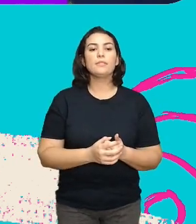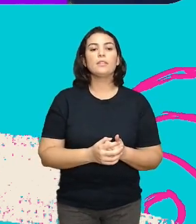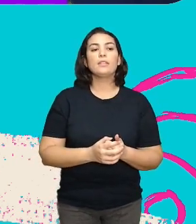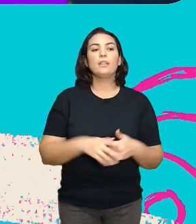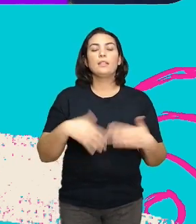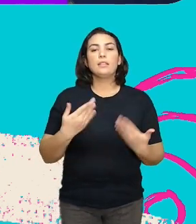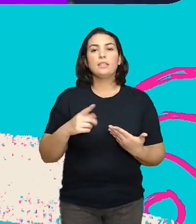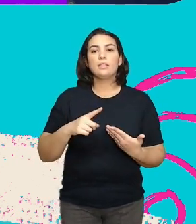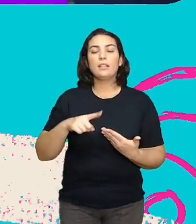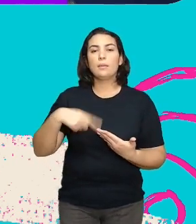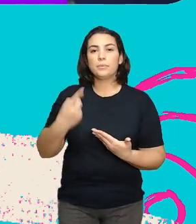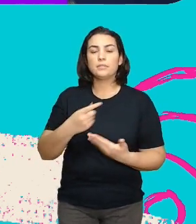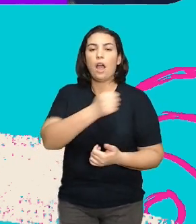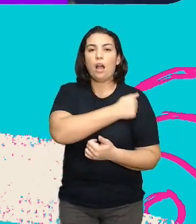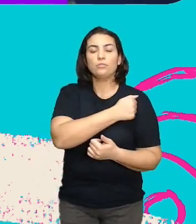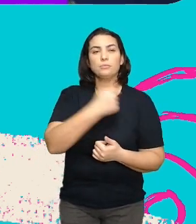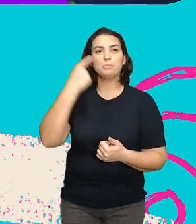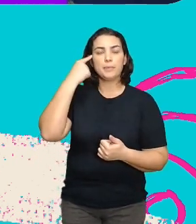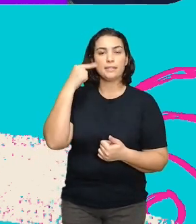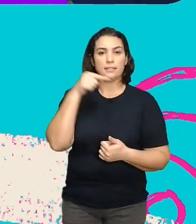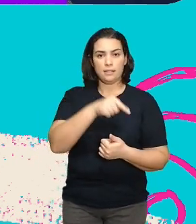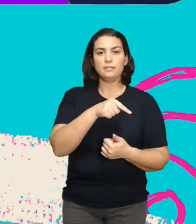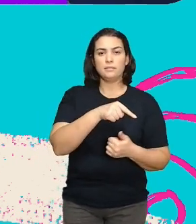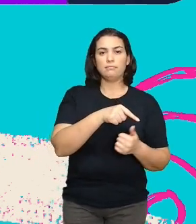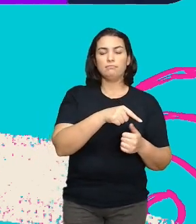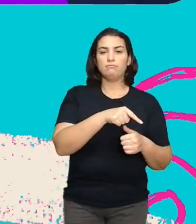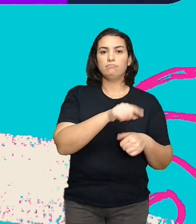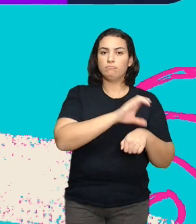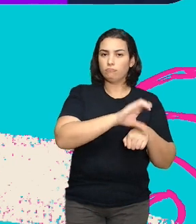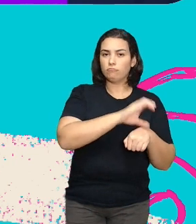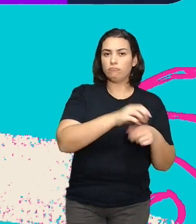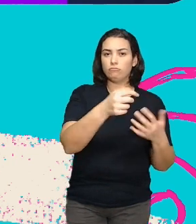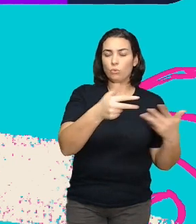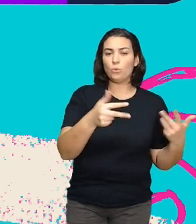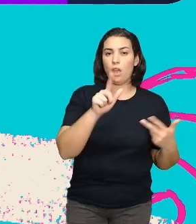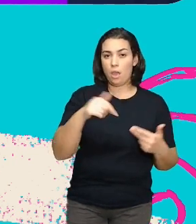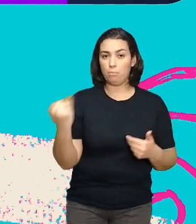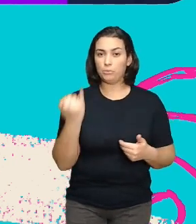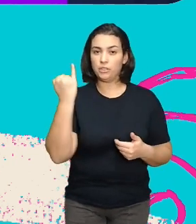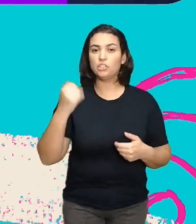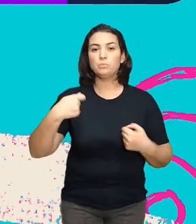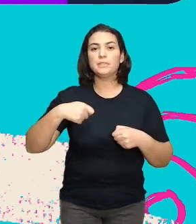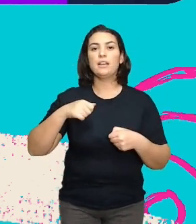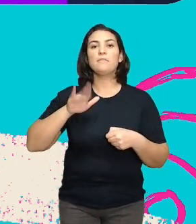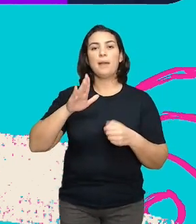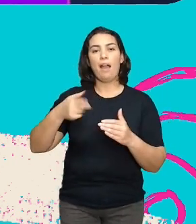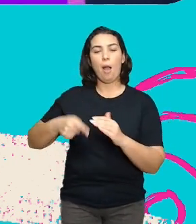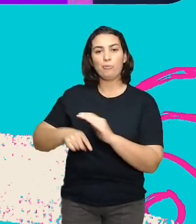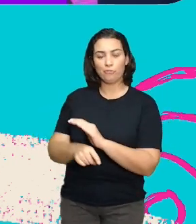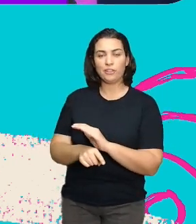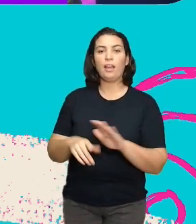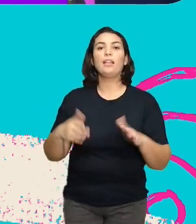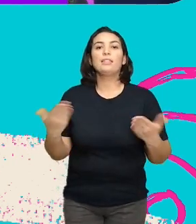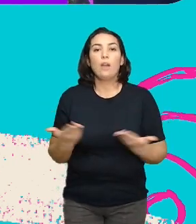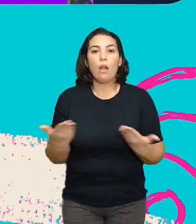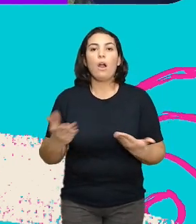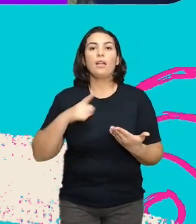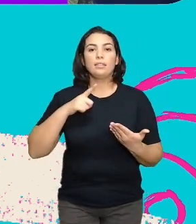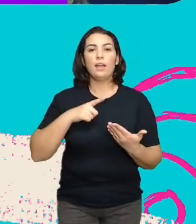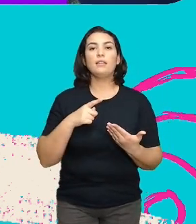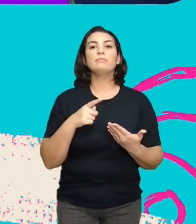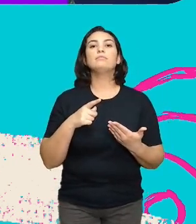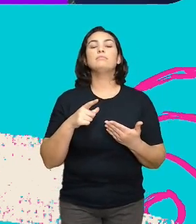como algo importante, ele pode se aprofundar. Então, nós temos trilhas de aprofundamento no novo ensino